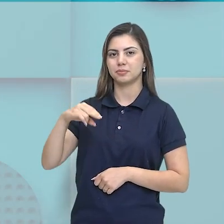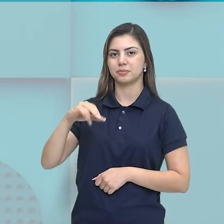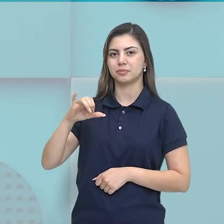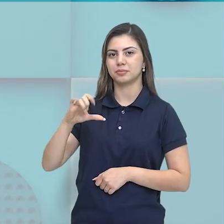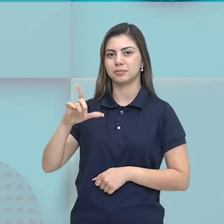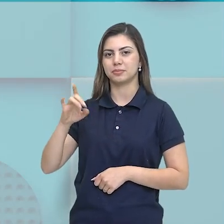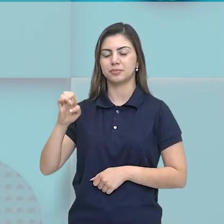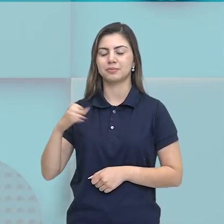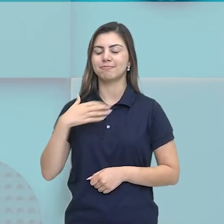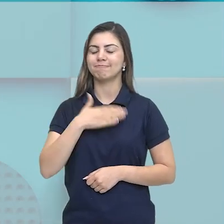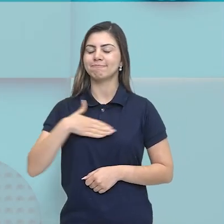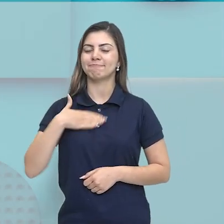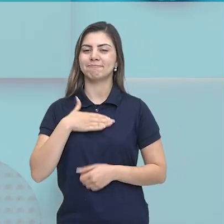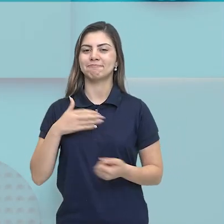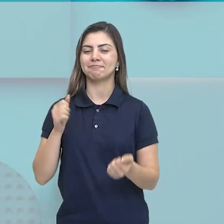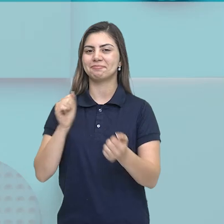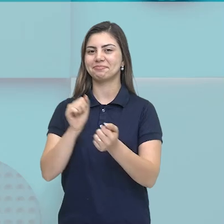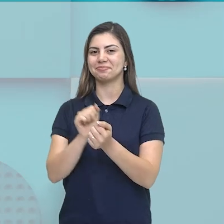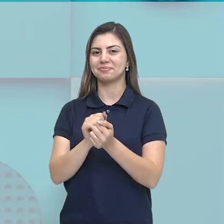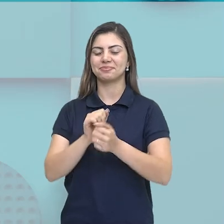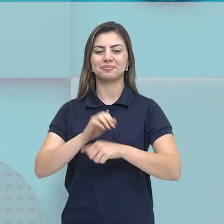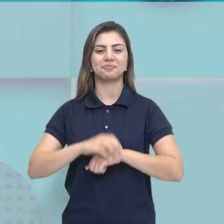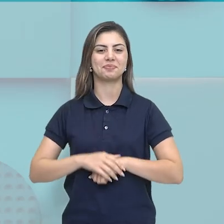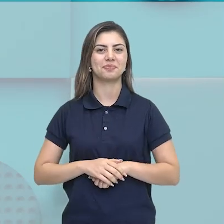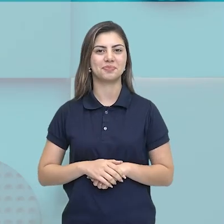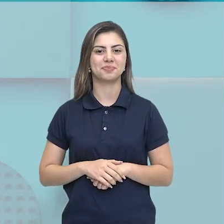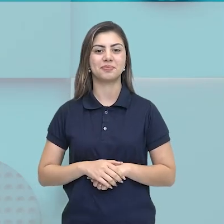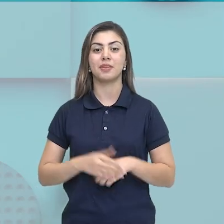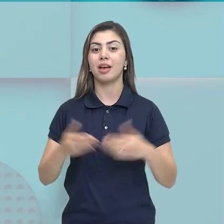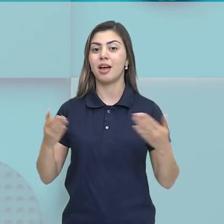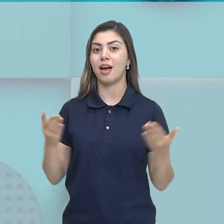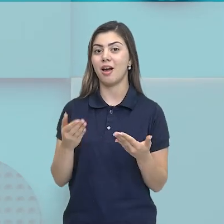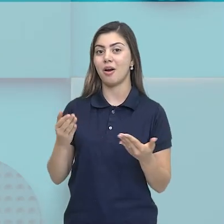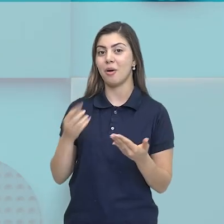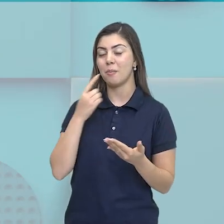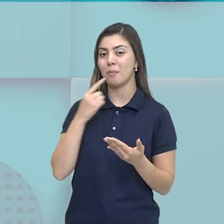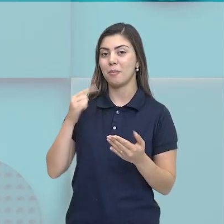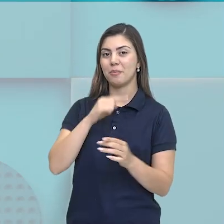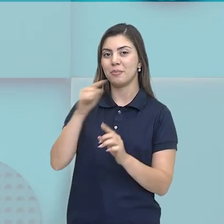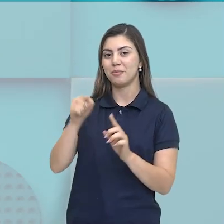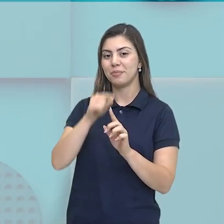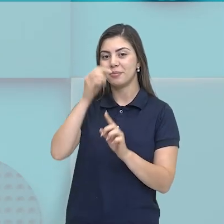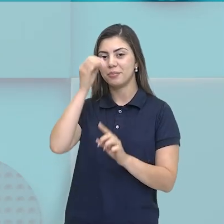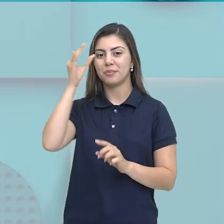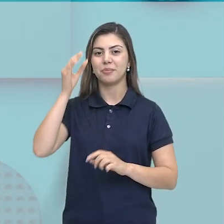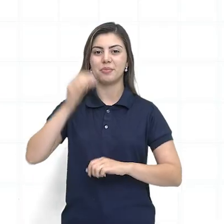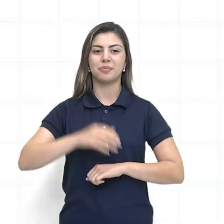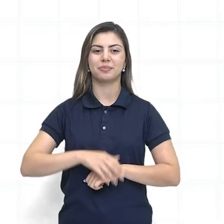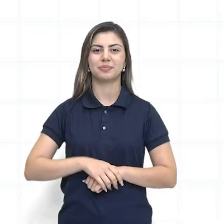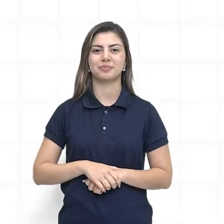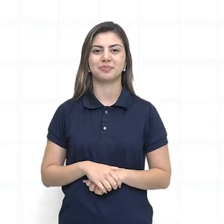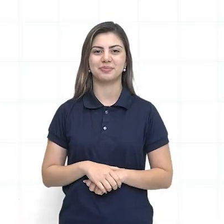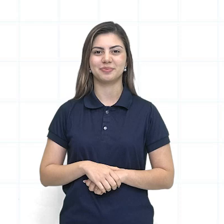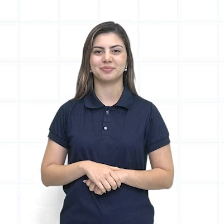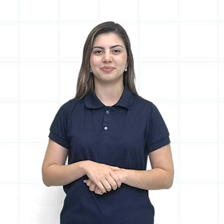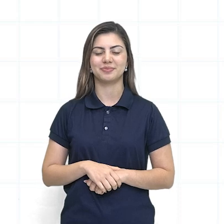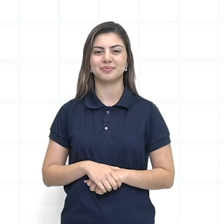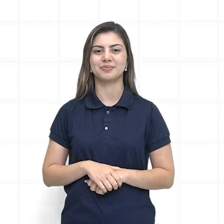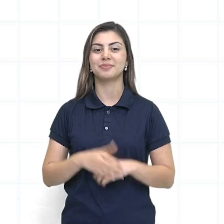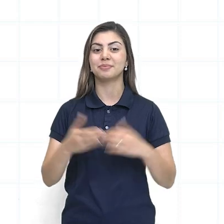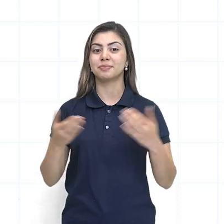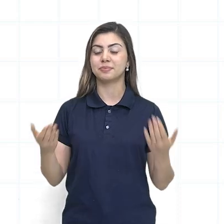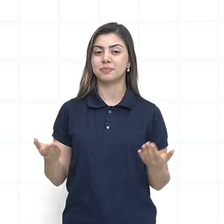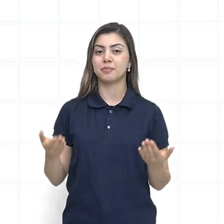prazer enorme estar com vocês novamente. Então, vamos conhecer o objeto de conhecimento da aula?